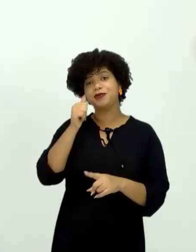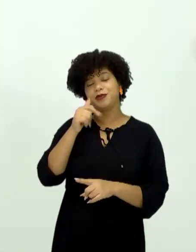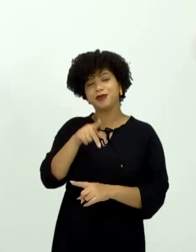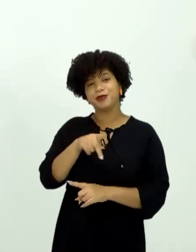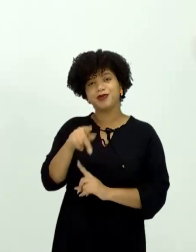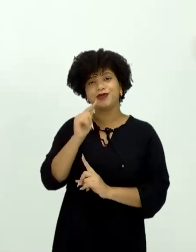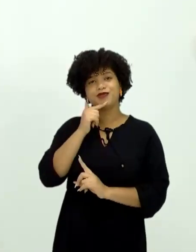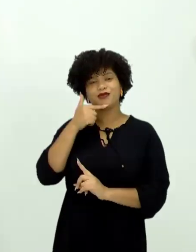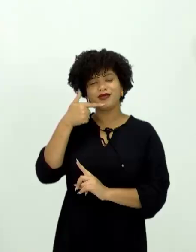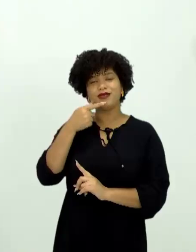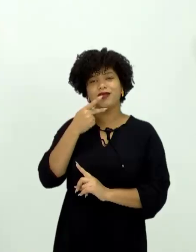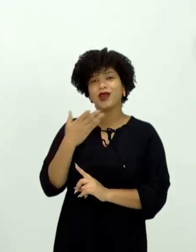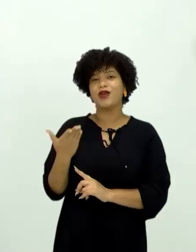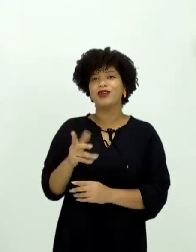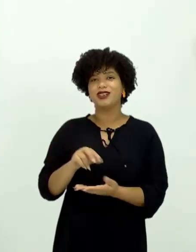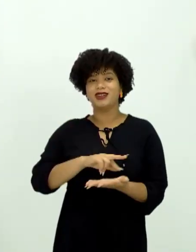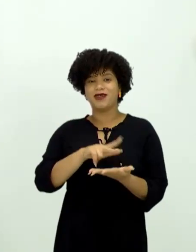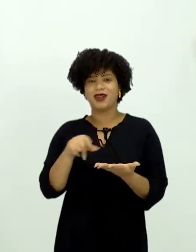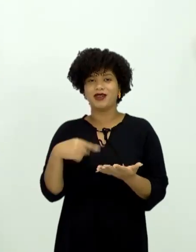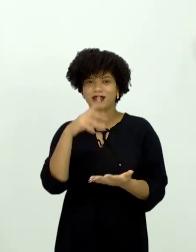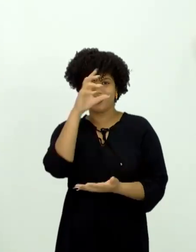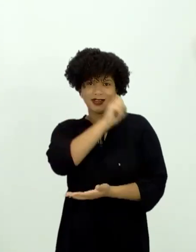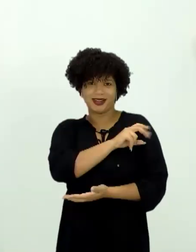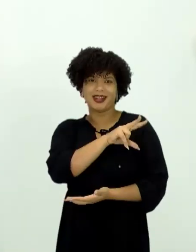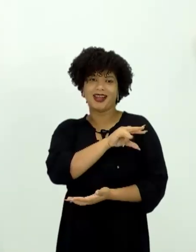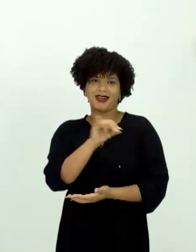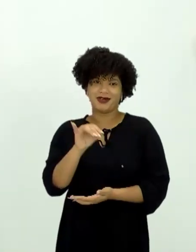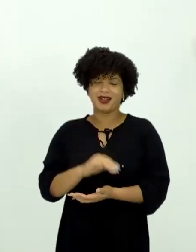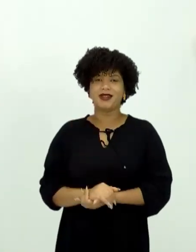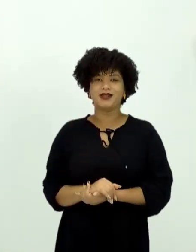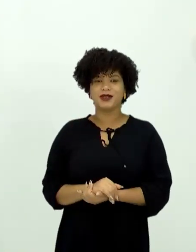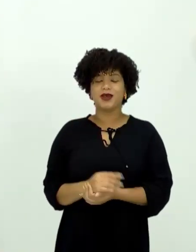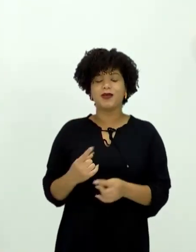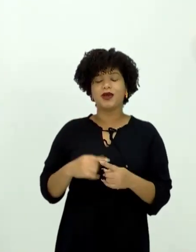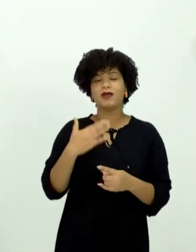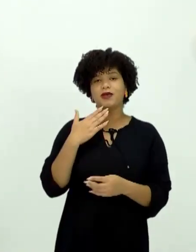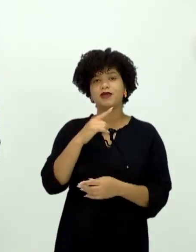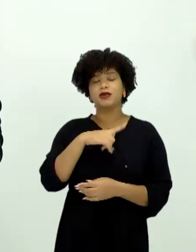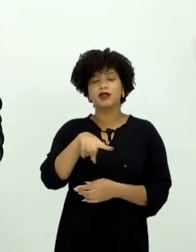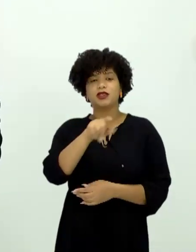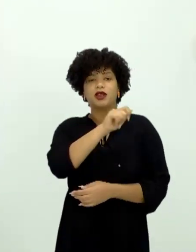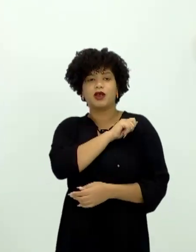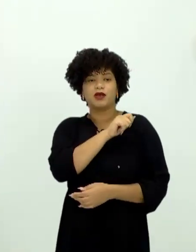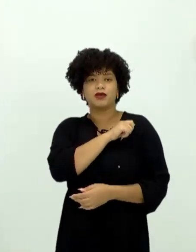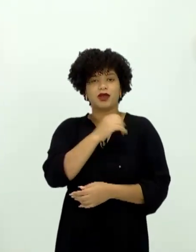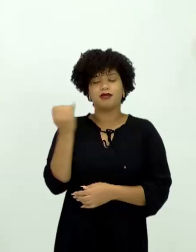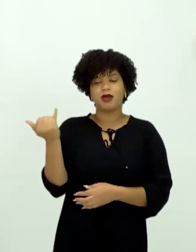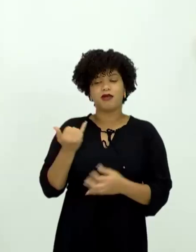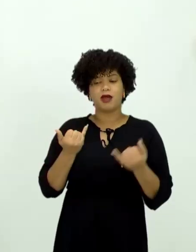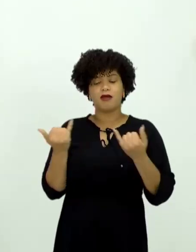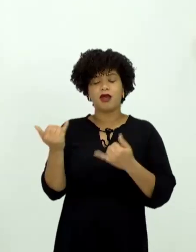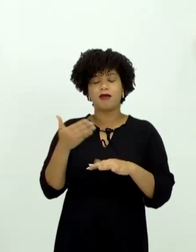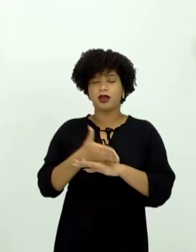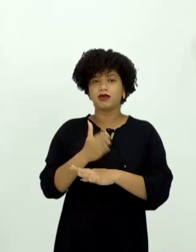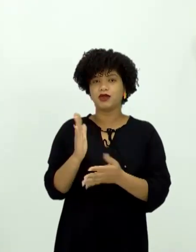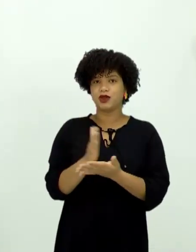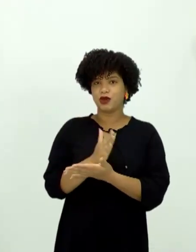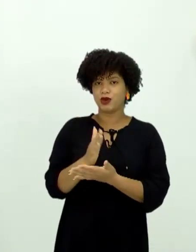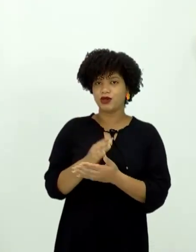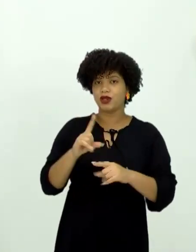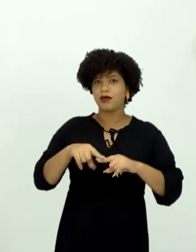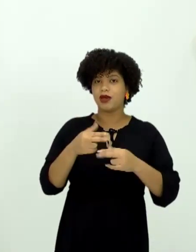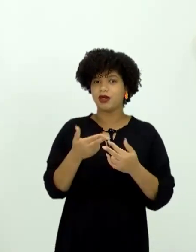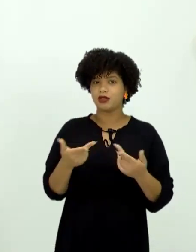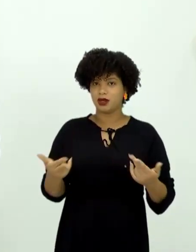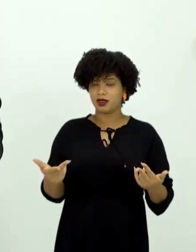gente tem muita atração nessa aula de hoje, Porque eu pedi para que os estudantes mandassem algumas participações, alguns materiais que serão